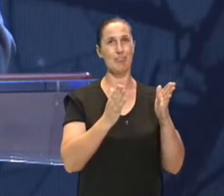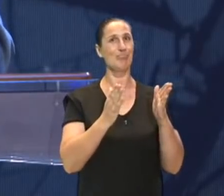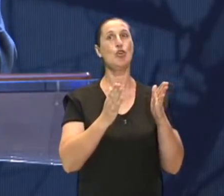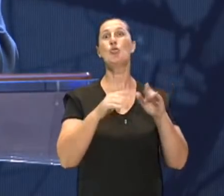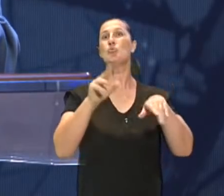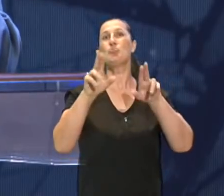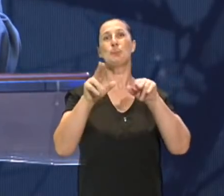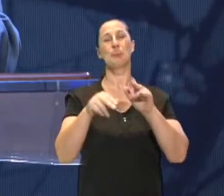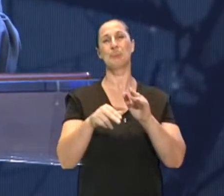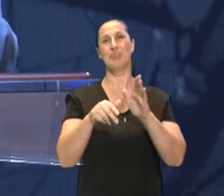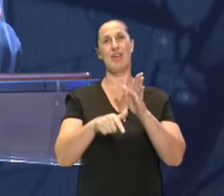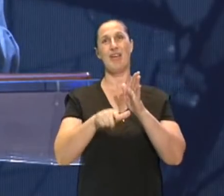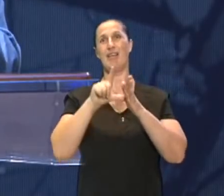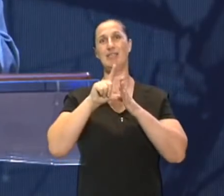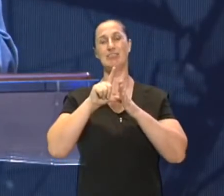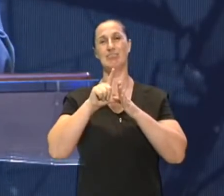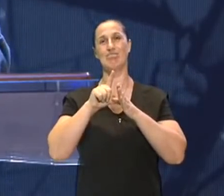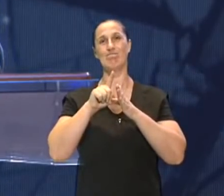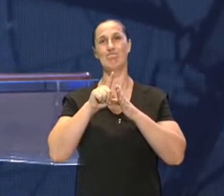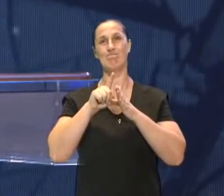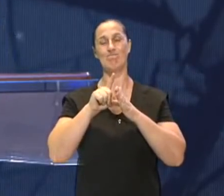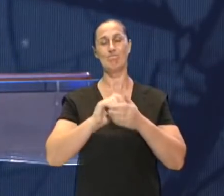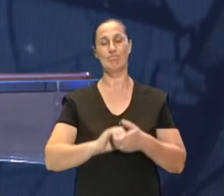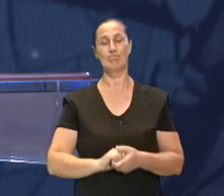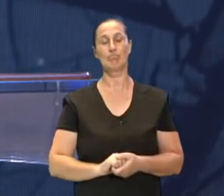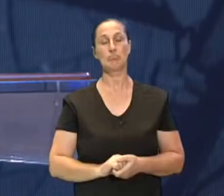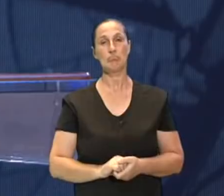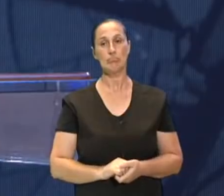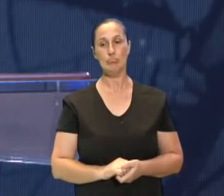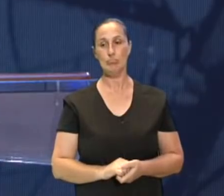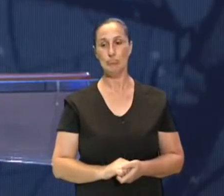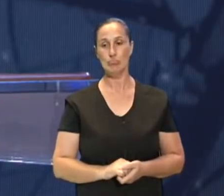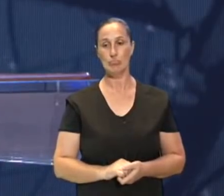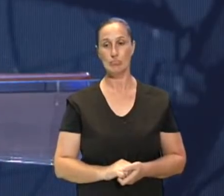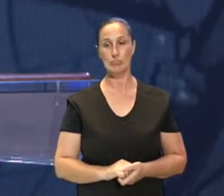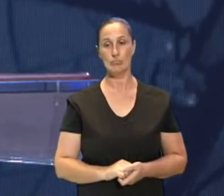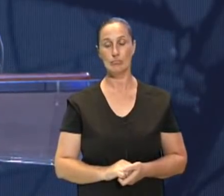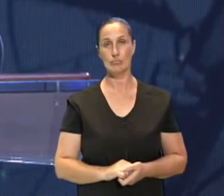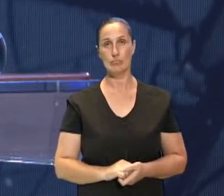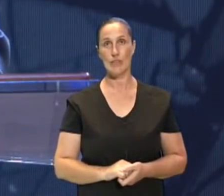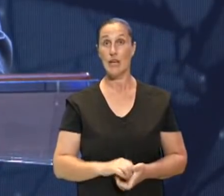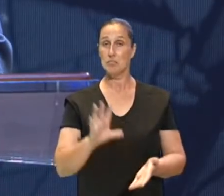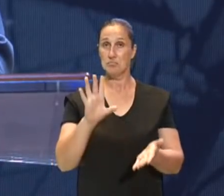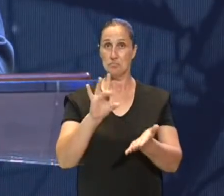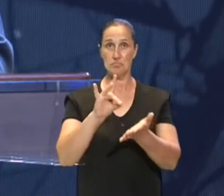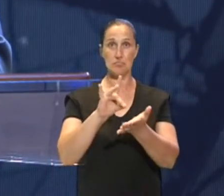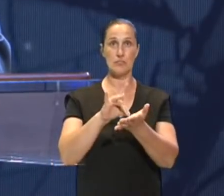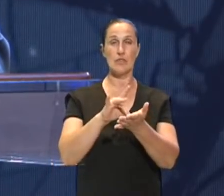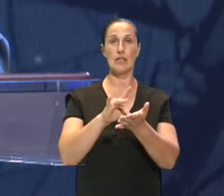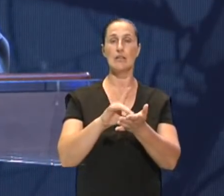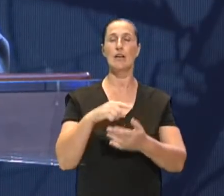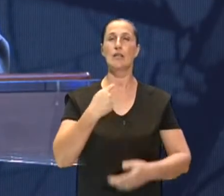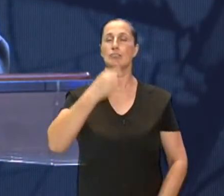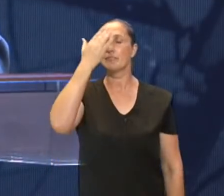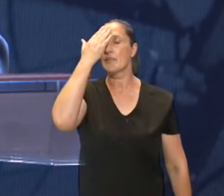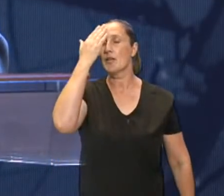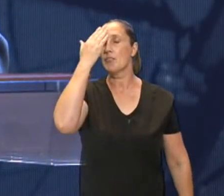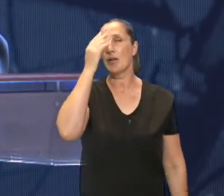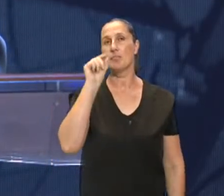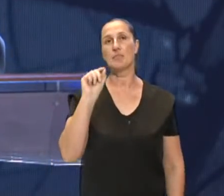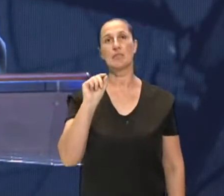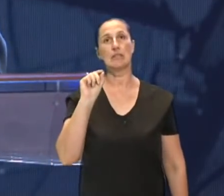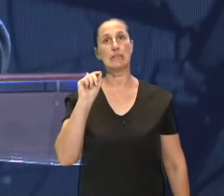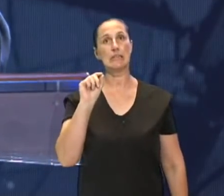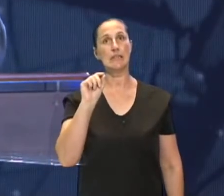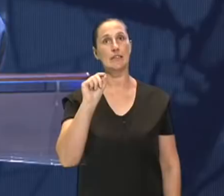um tempo como esse que estamos vivendo. E, na verdade, a gente sabe que isso